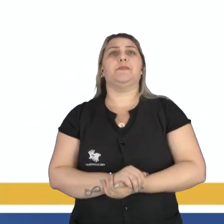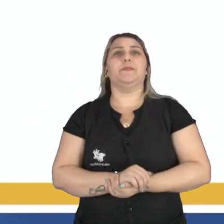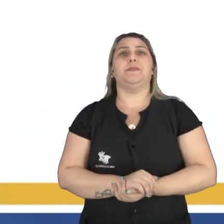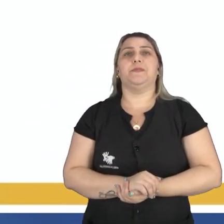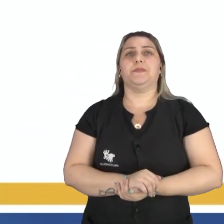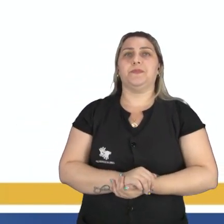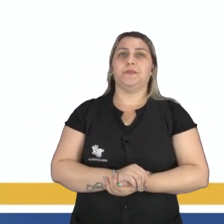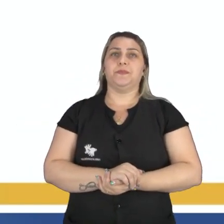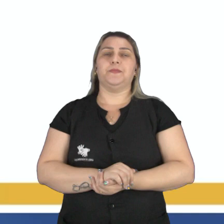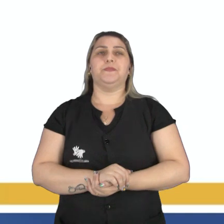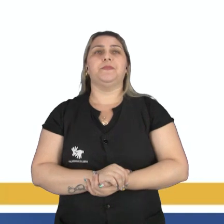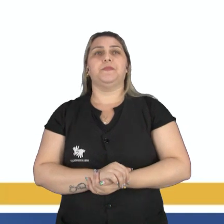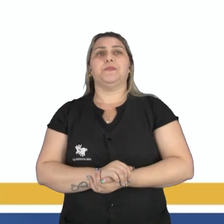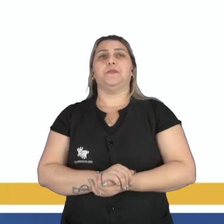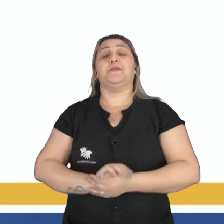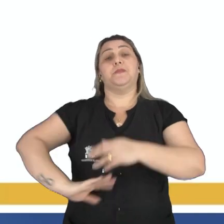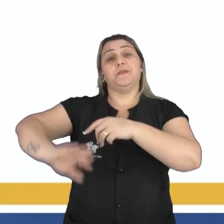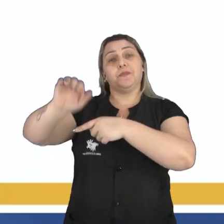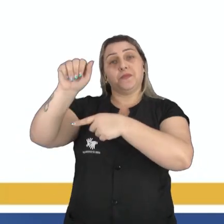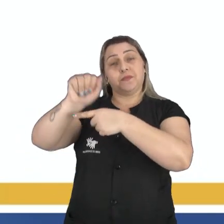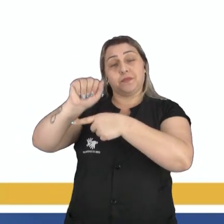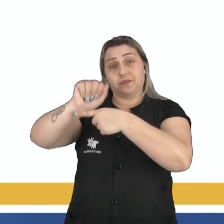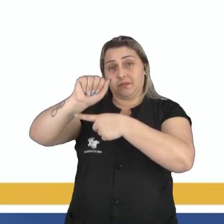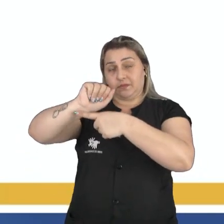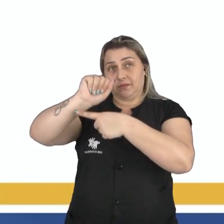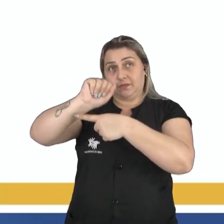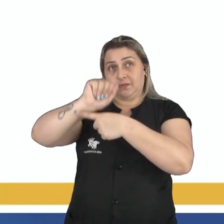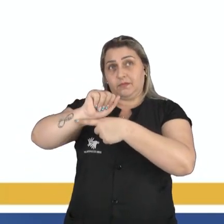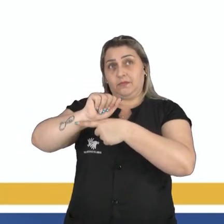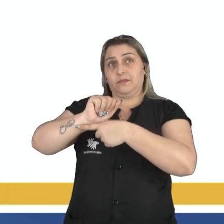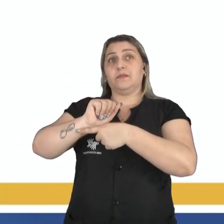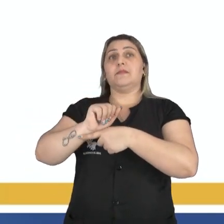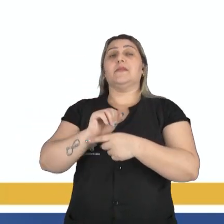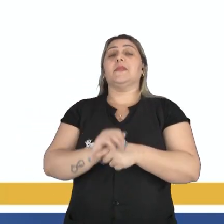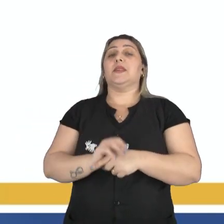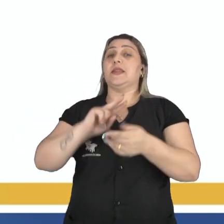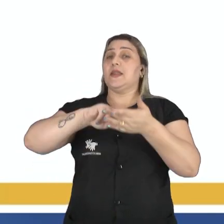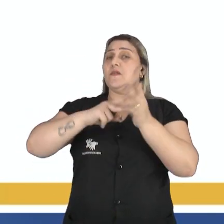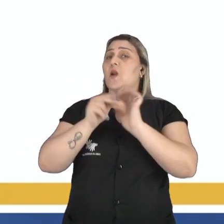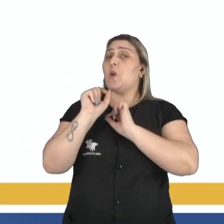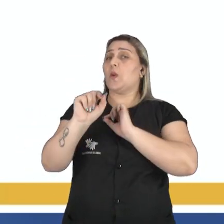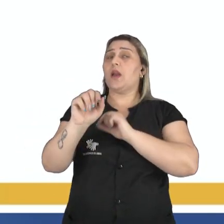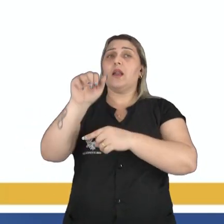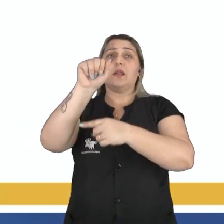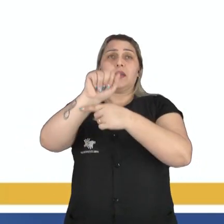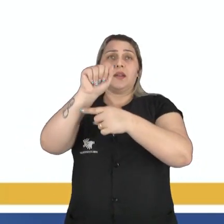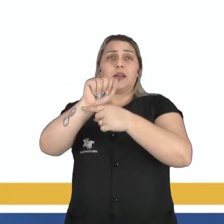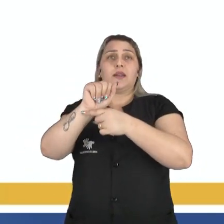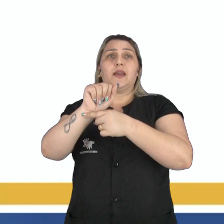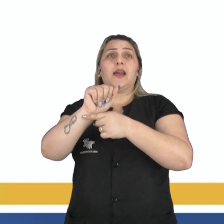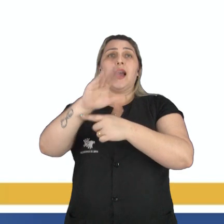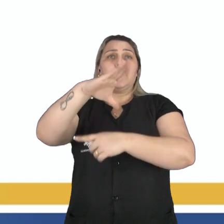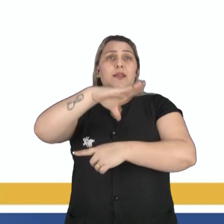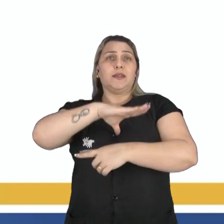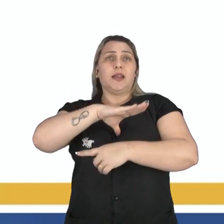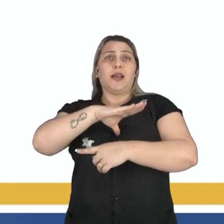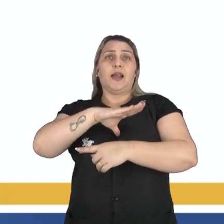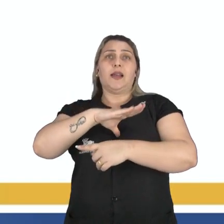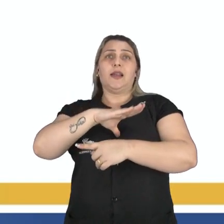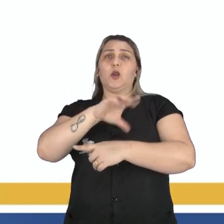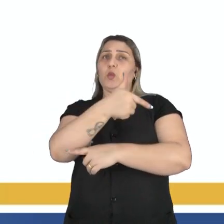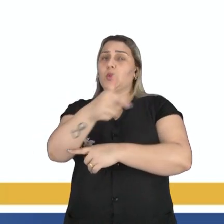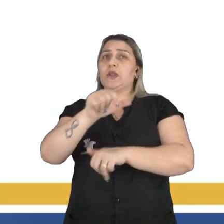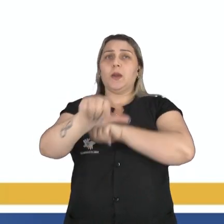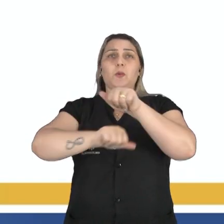pois estão em constante alteração, em constante mudança. Isso significa que, letra A, as cidades